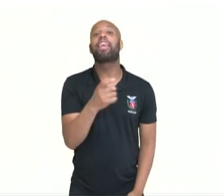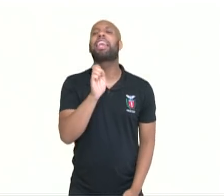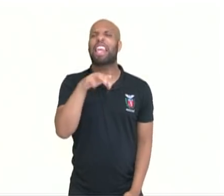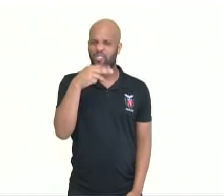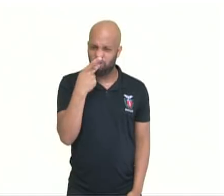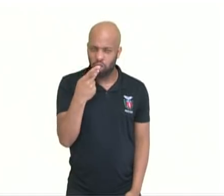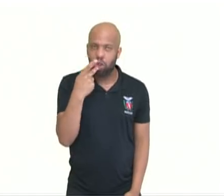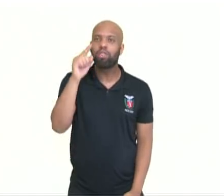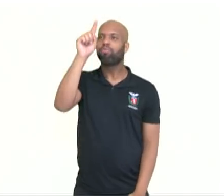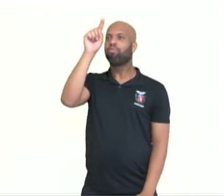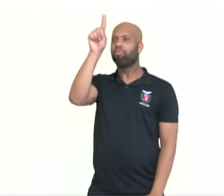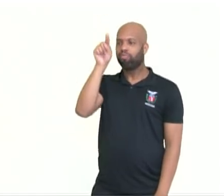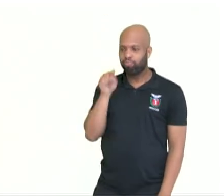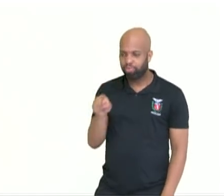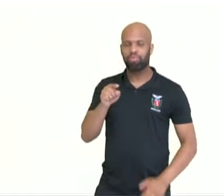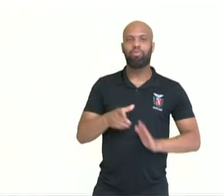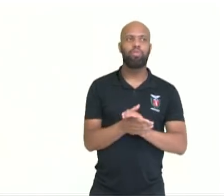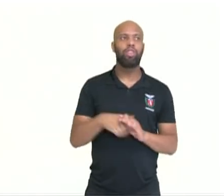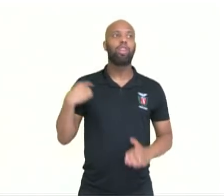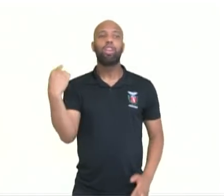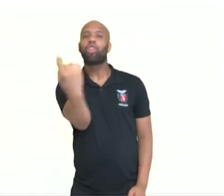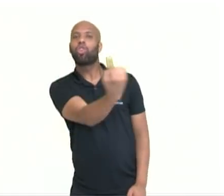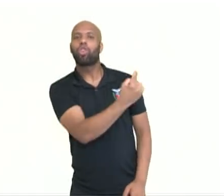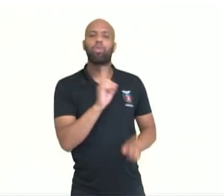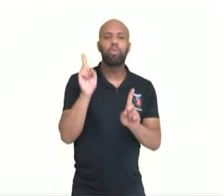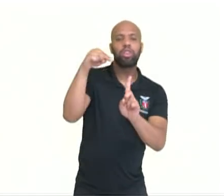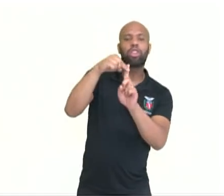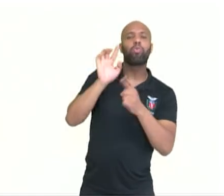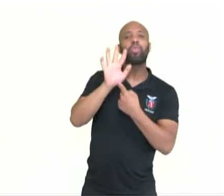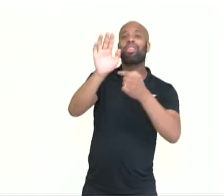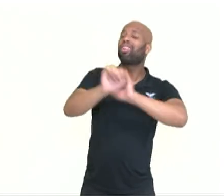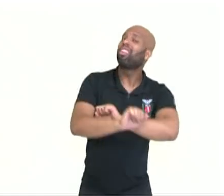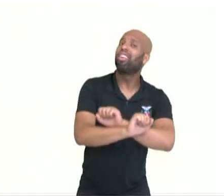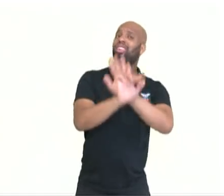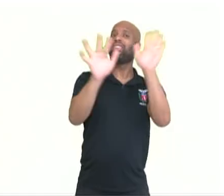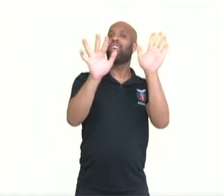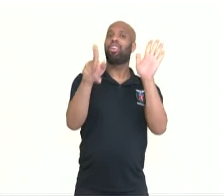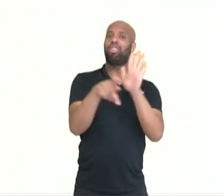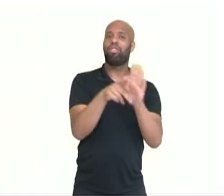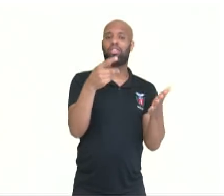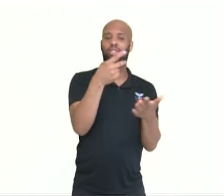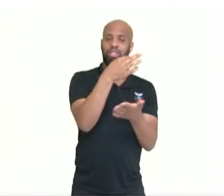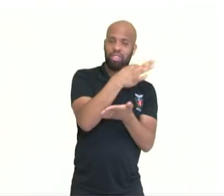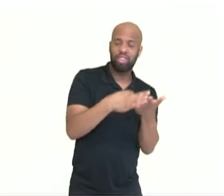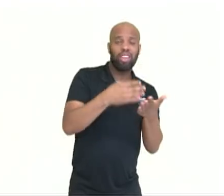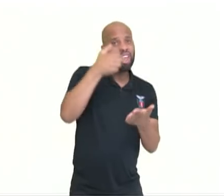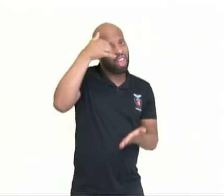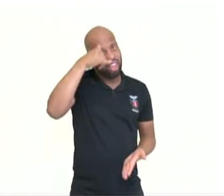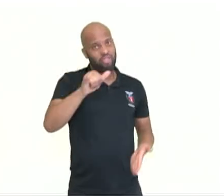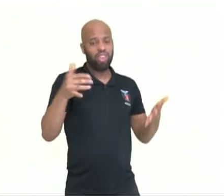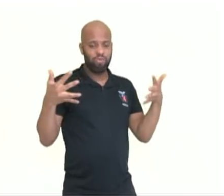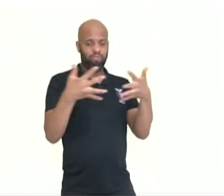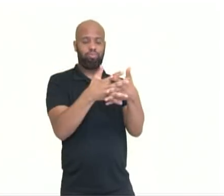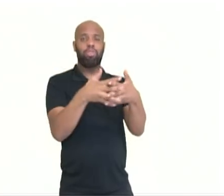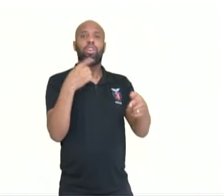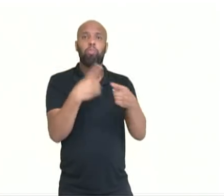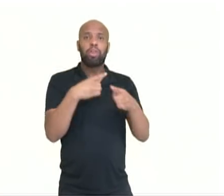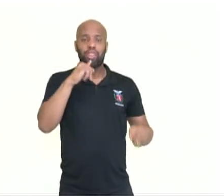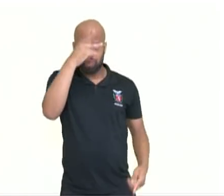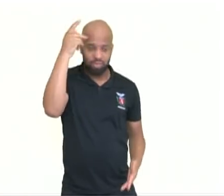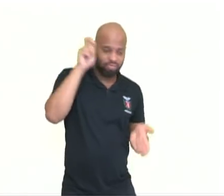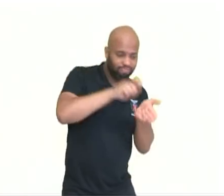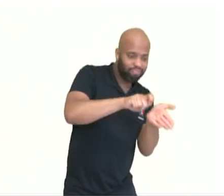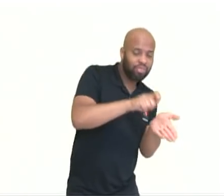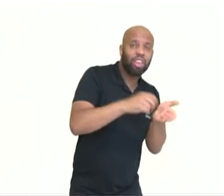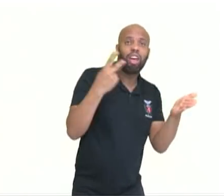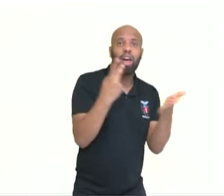exclamação. Nossa missão é dar clareza aos textos. Se não nos colocarem corretamente, vira